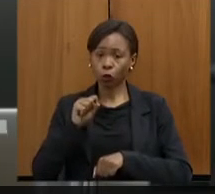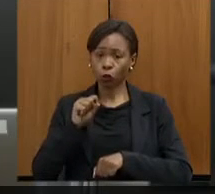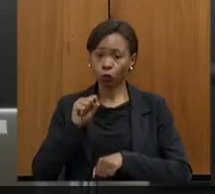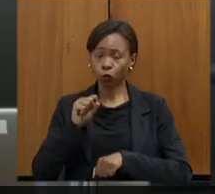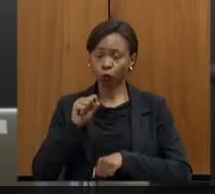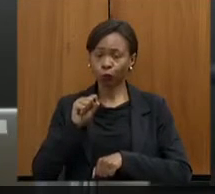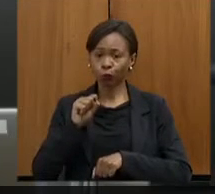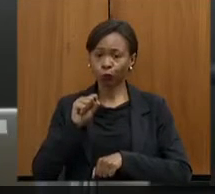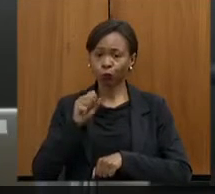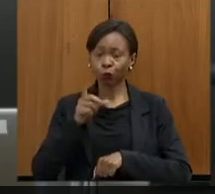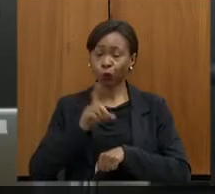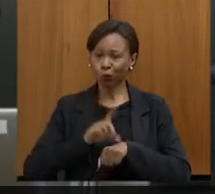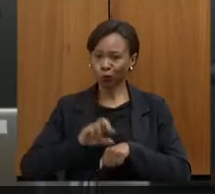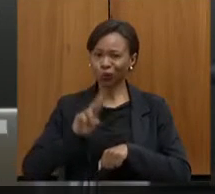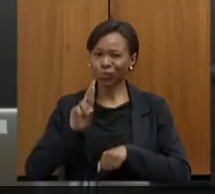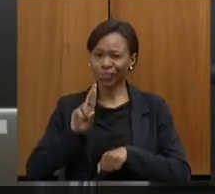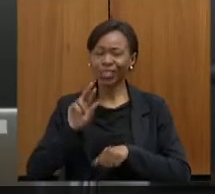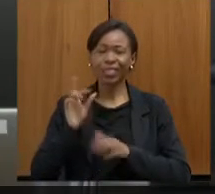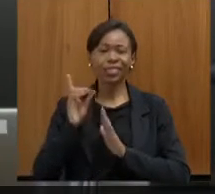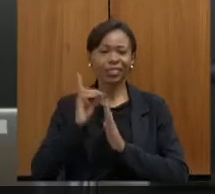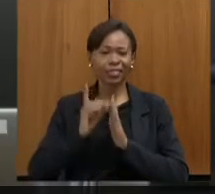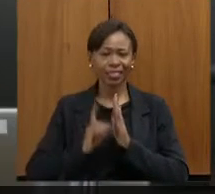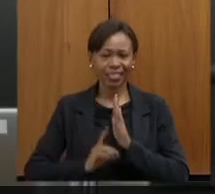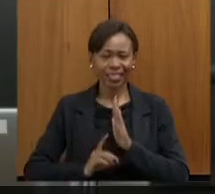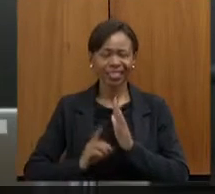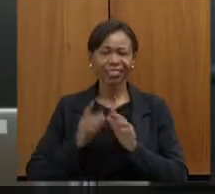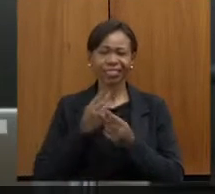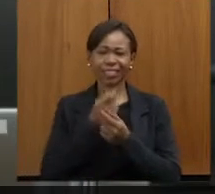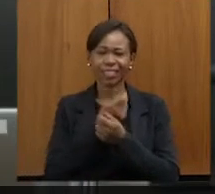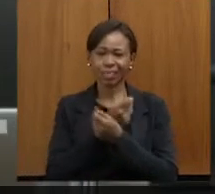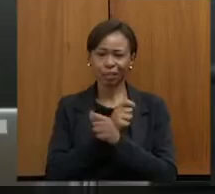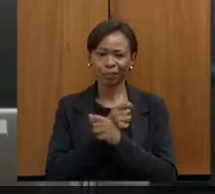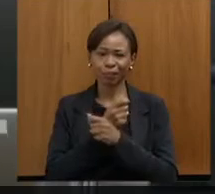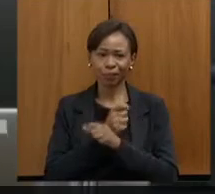para suas considerações iniciais.